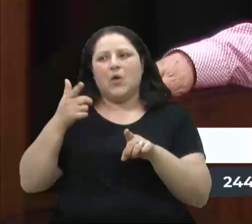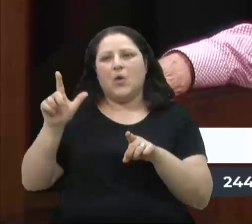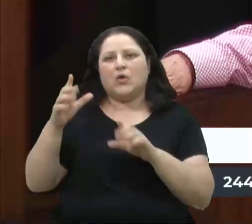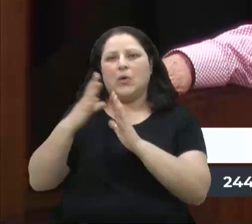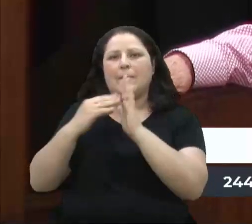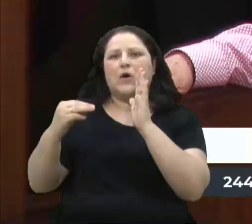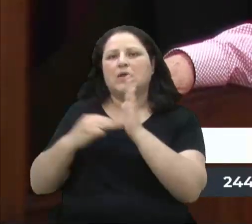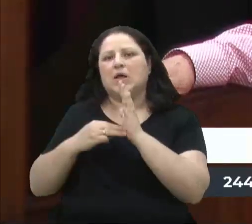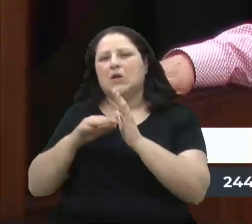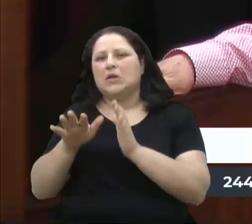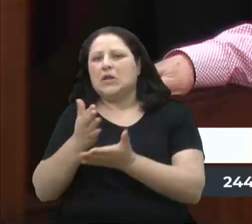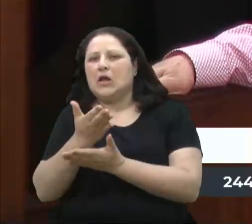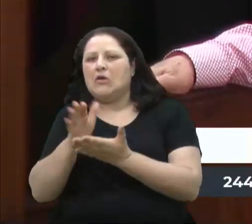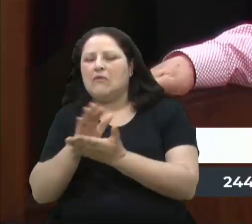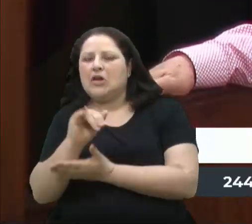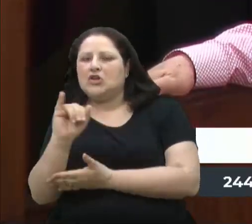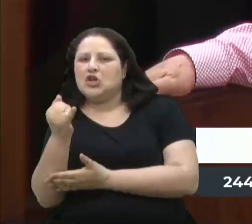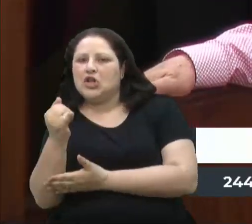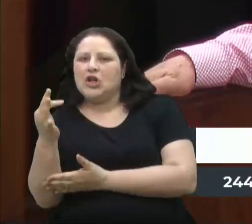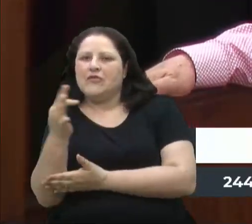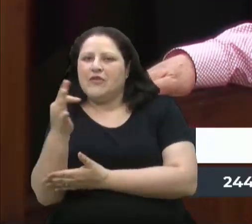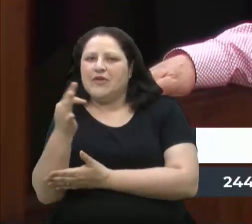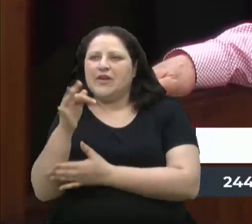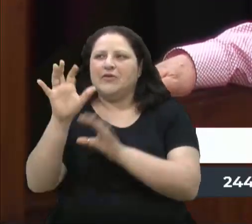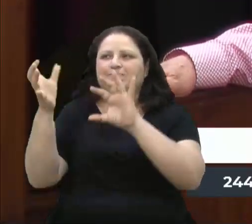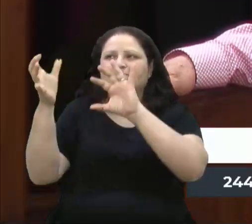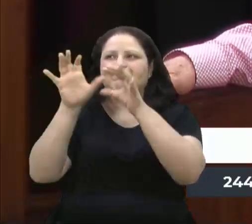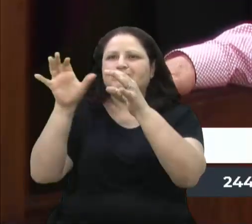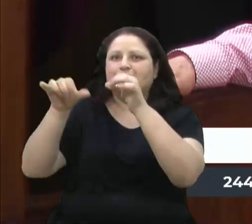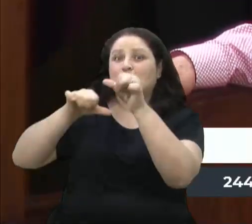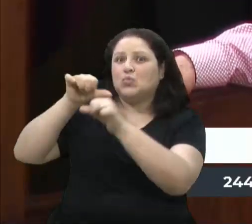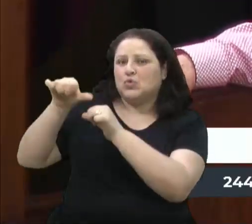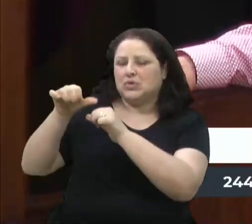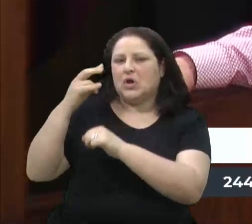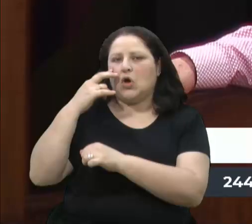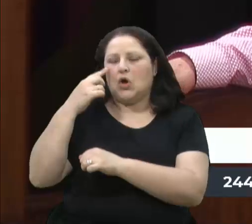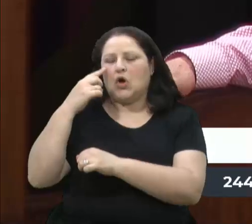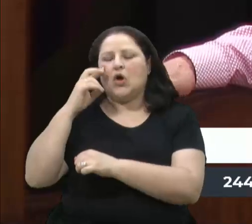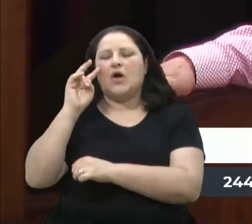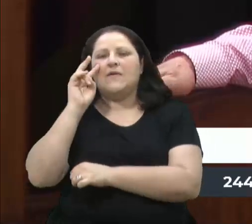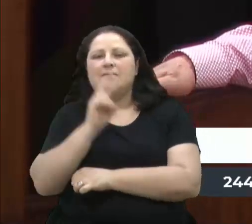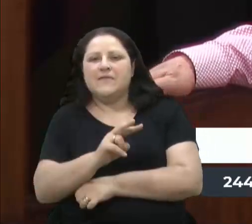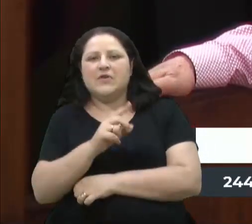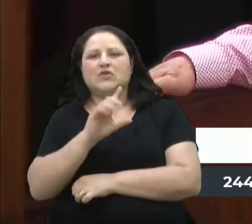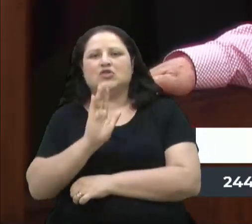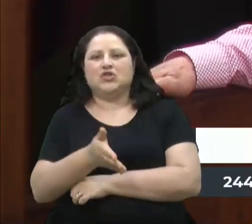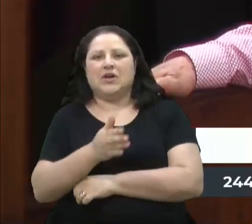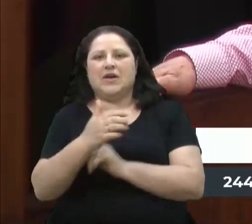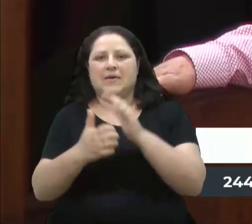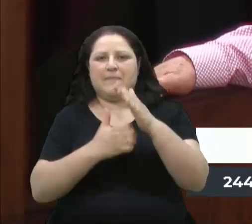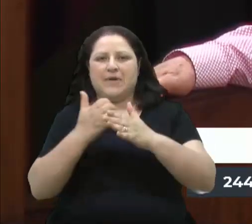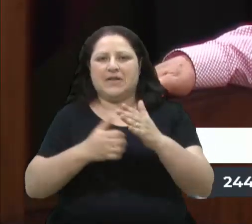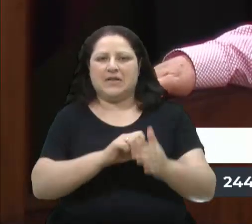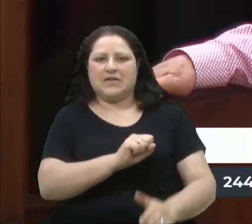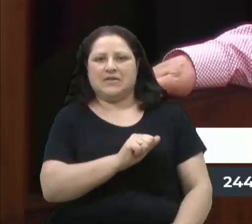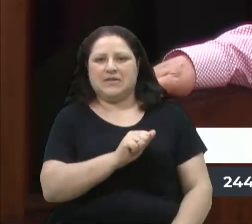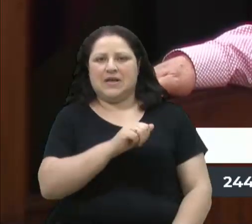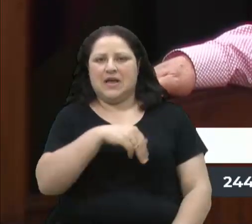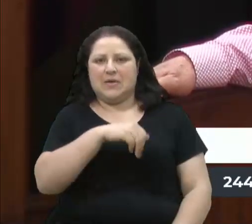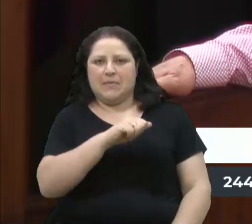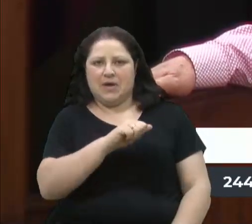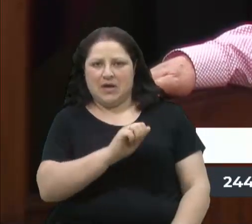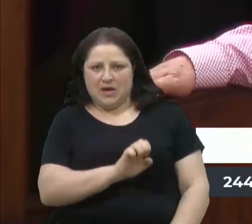ali em janeiro, fevereiro. Então se viu que o SAMAI fez um belo trabalho, indo com água no